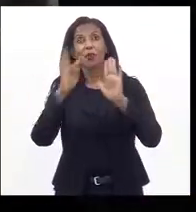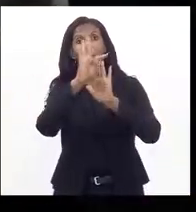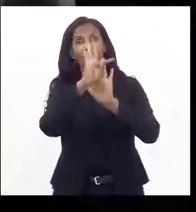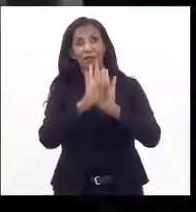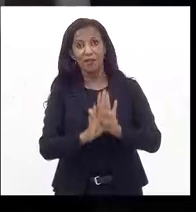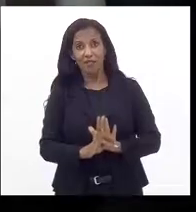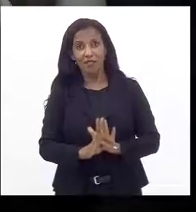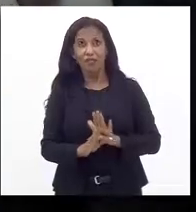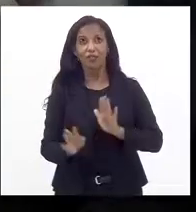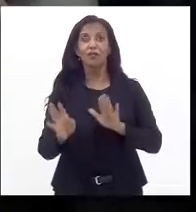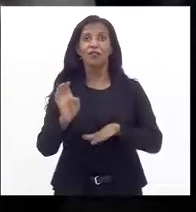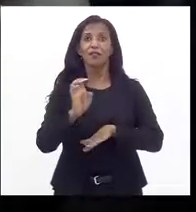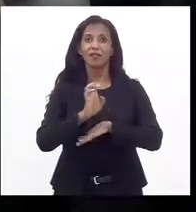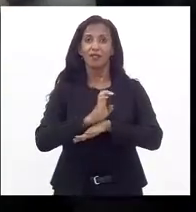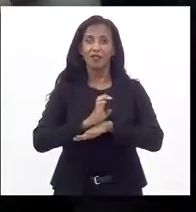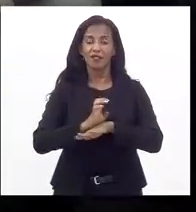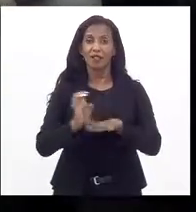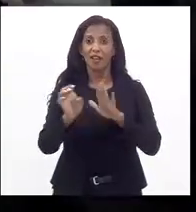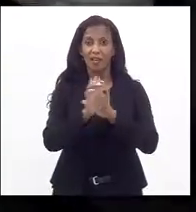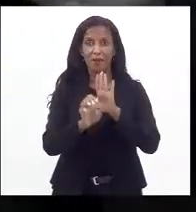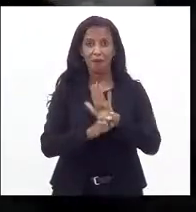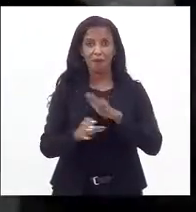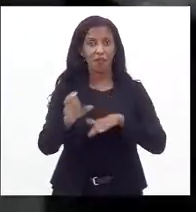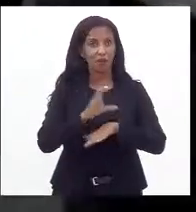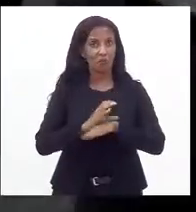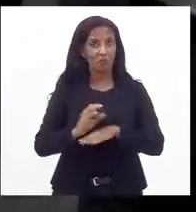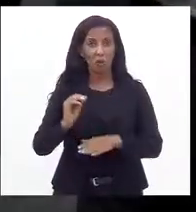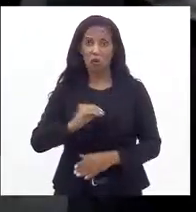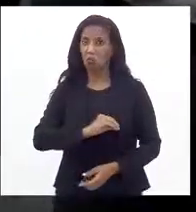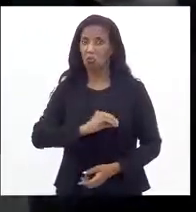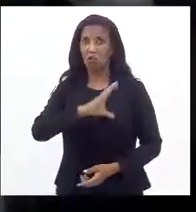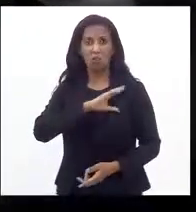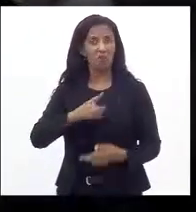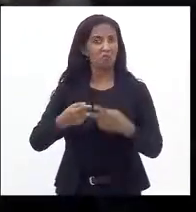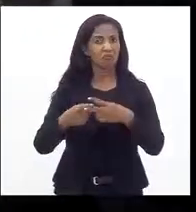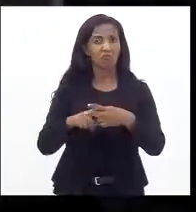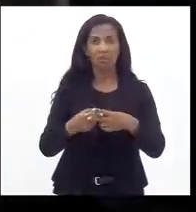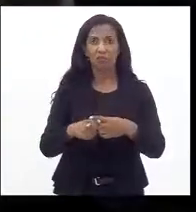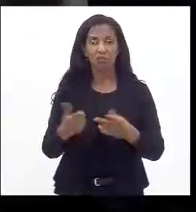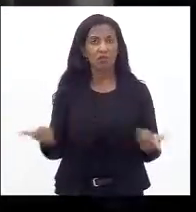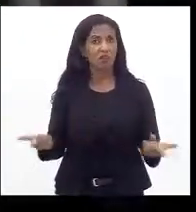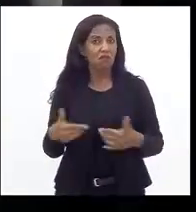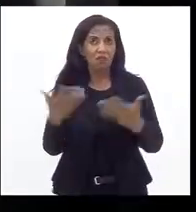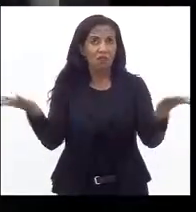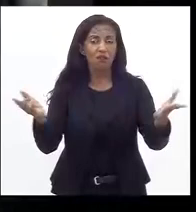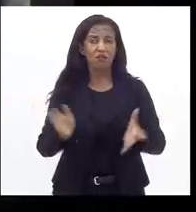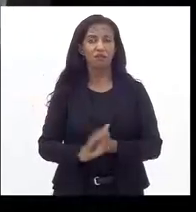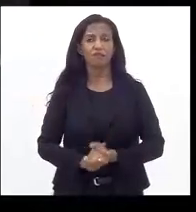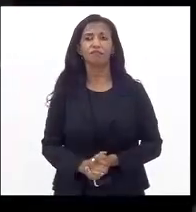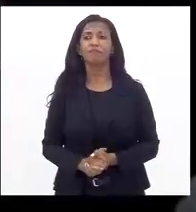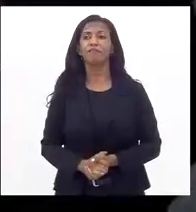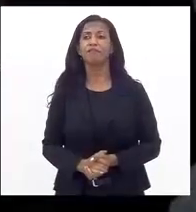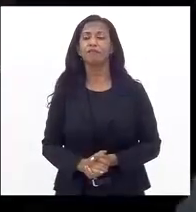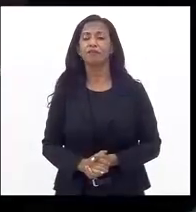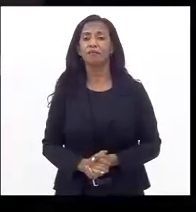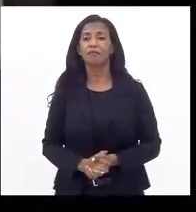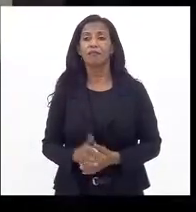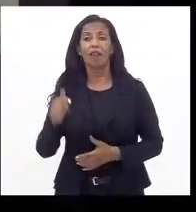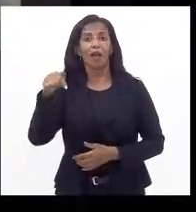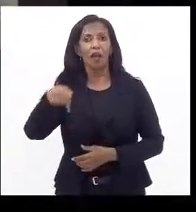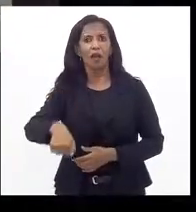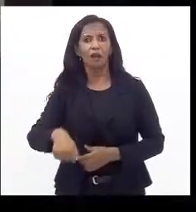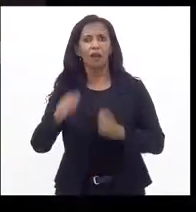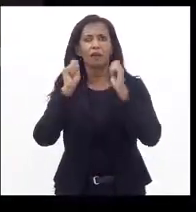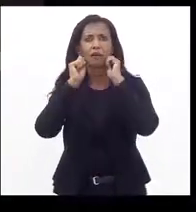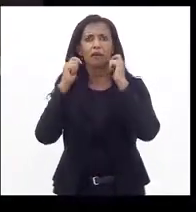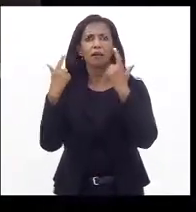texto da emenda condicional não tem aumento não tem correção e é isso Olá aqui é o